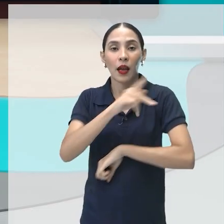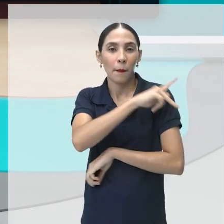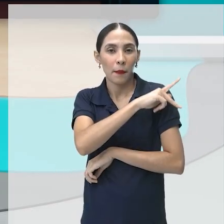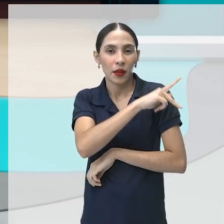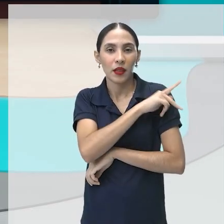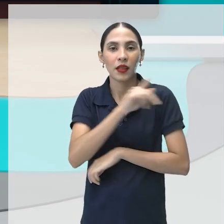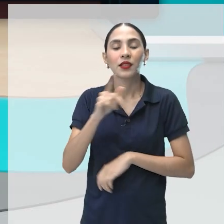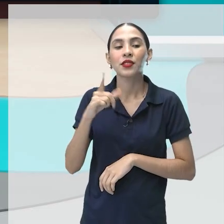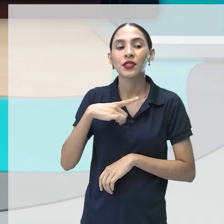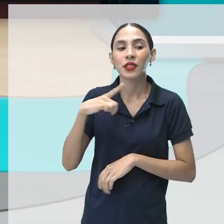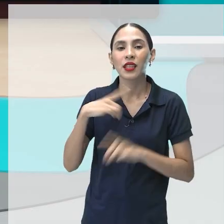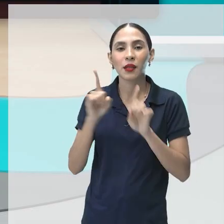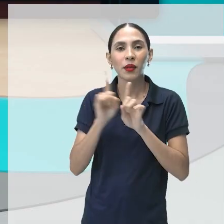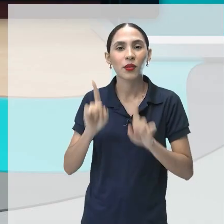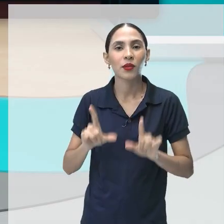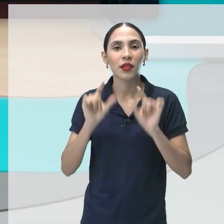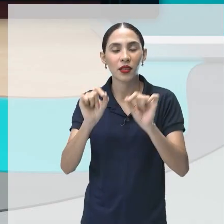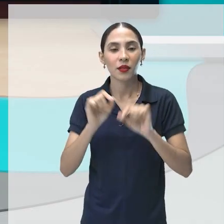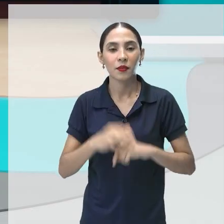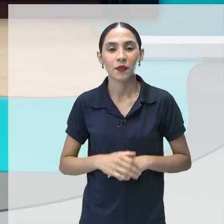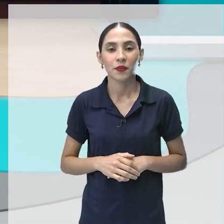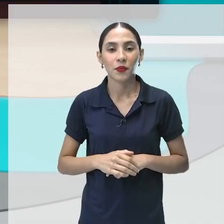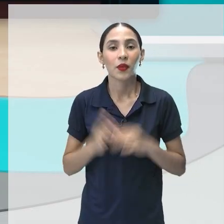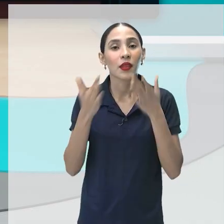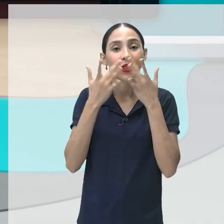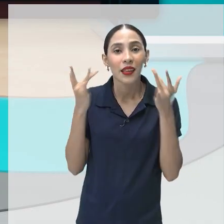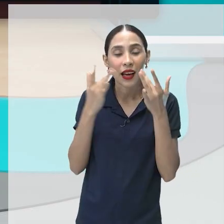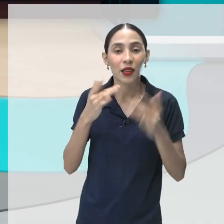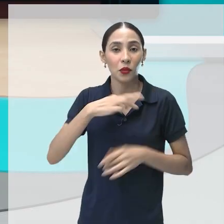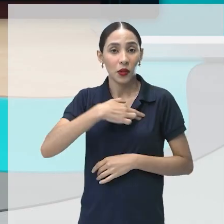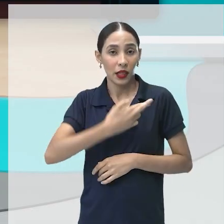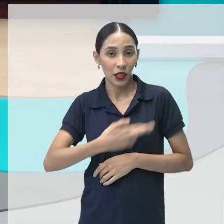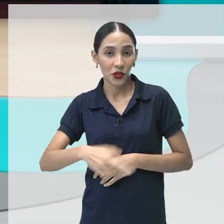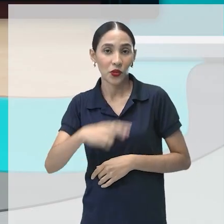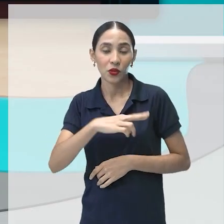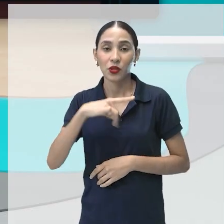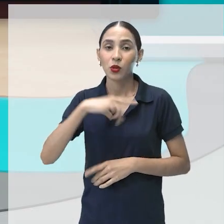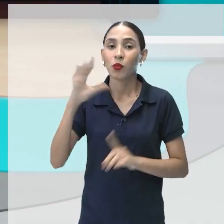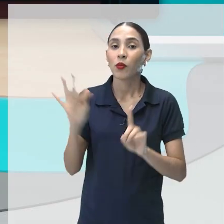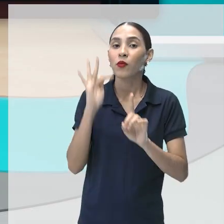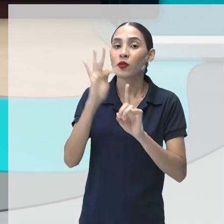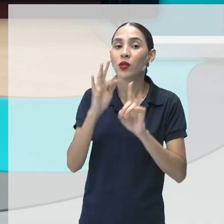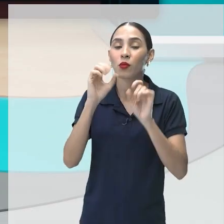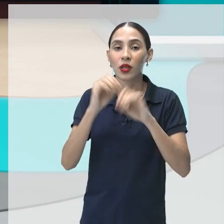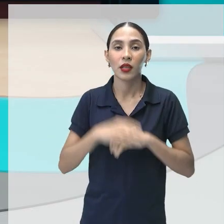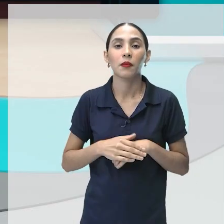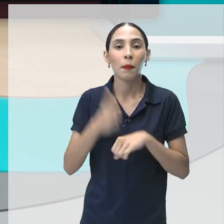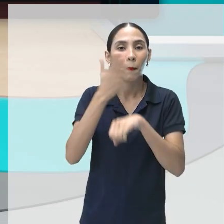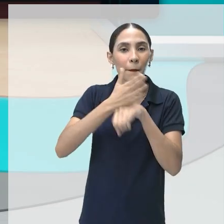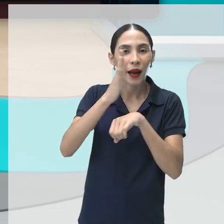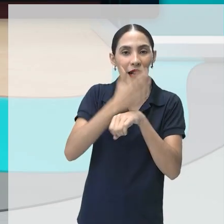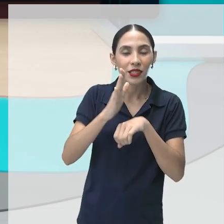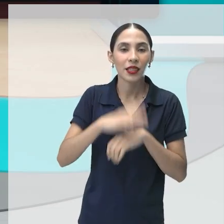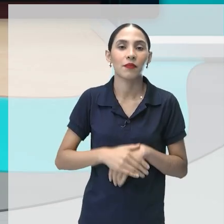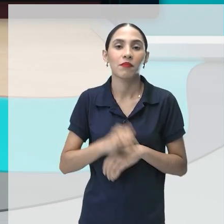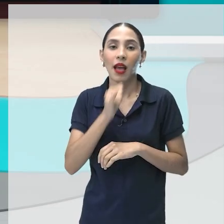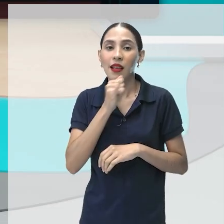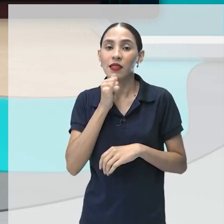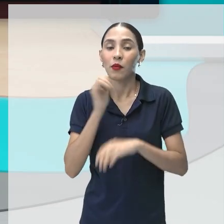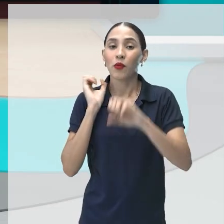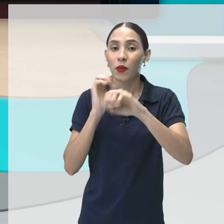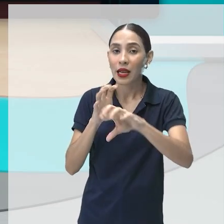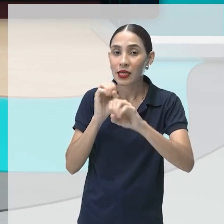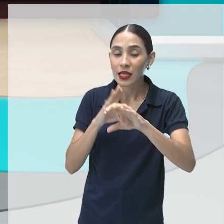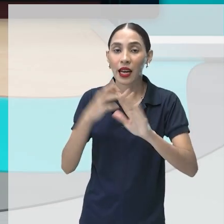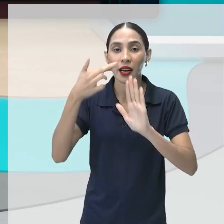exemplo, havia o teatro religioso, que tinha uma função didática, ou seja, ensinar